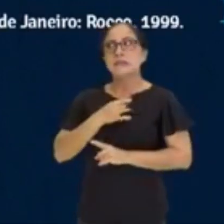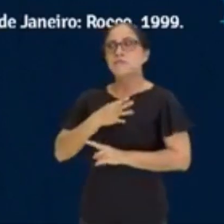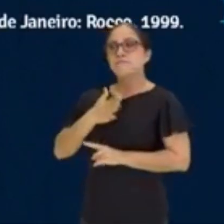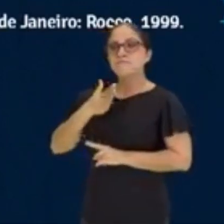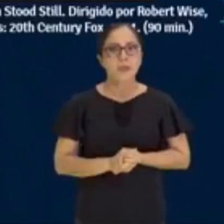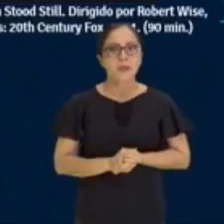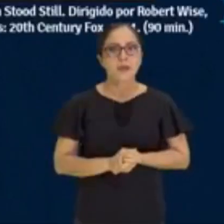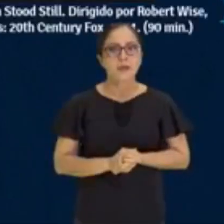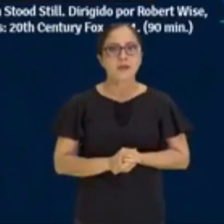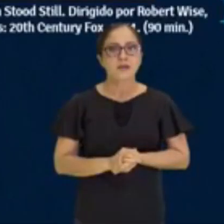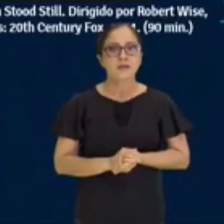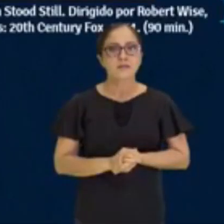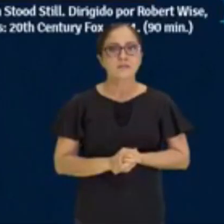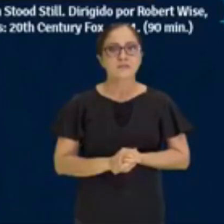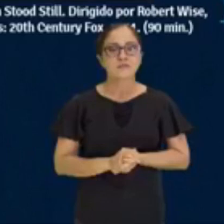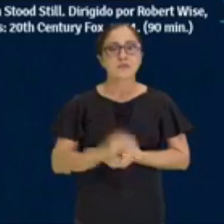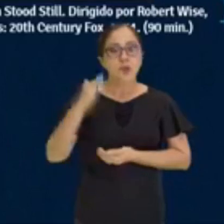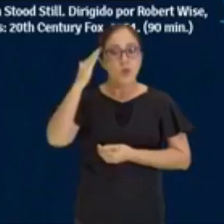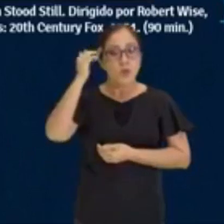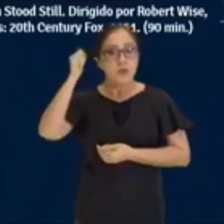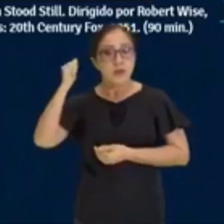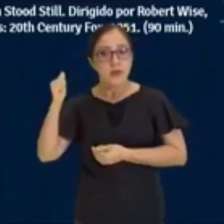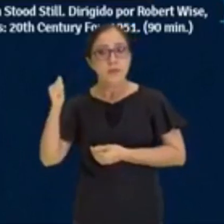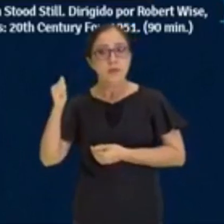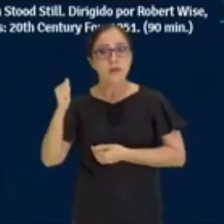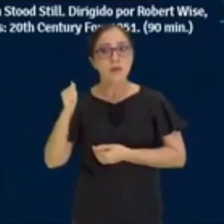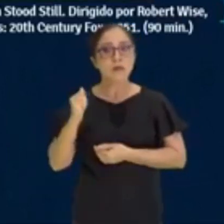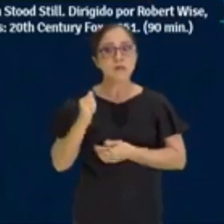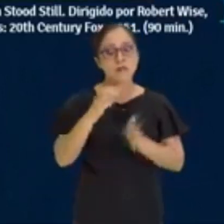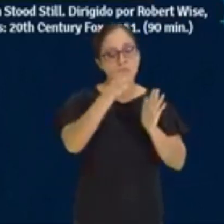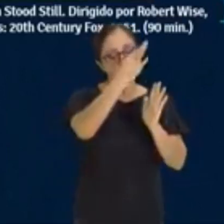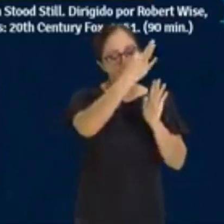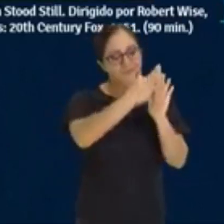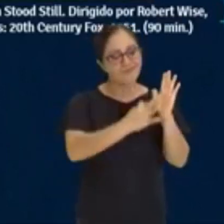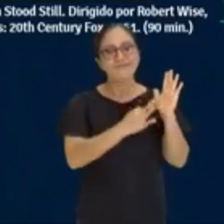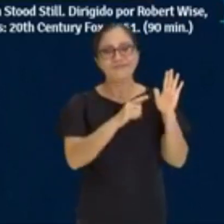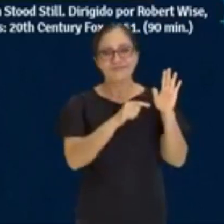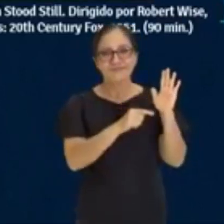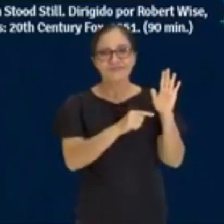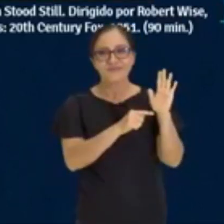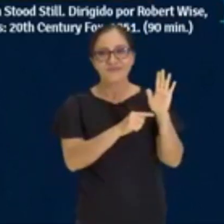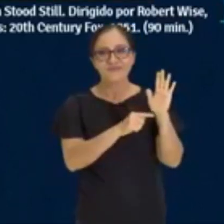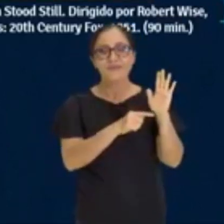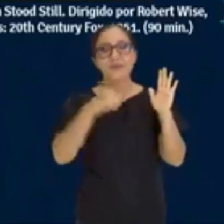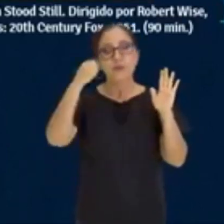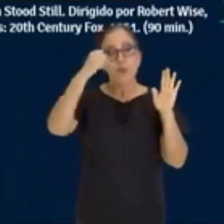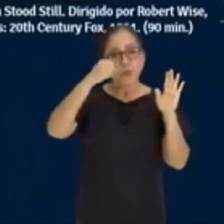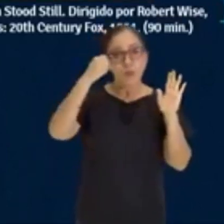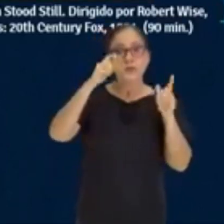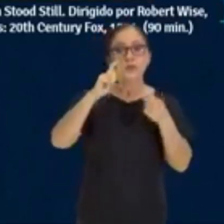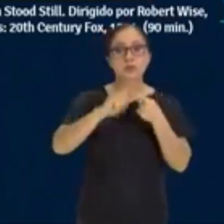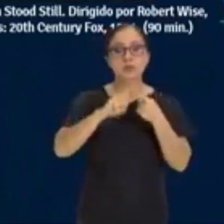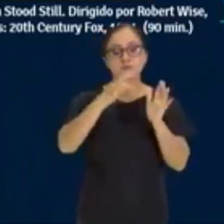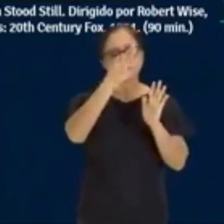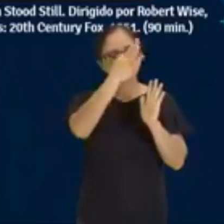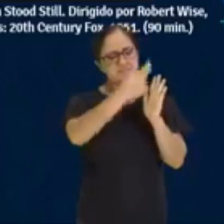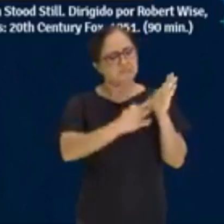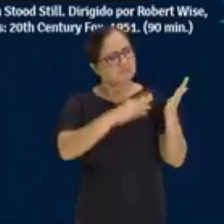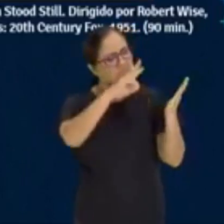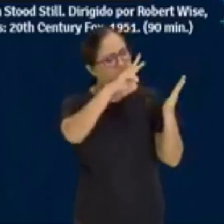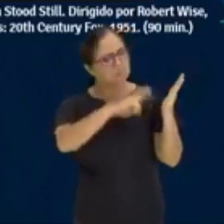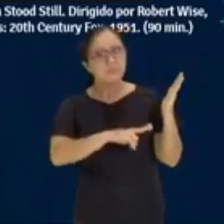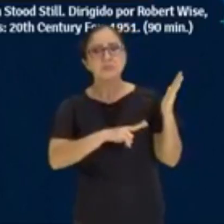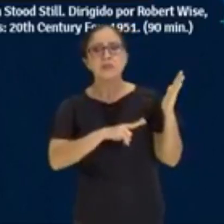mesma. Sabendo mais sobre os textos e os autores. Quando nós lemos um texto, é importante que